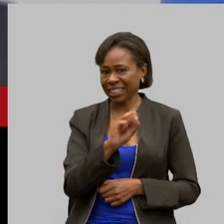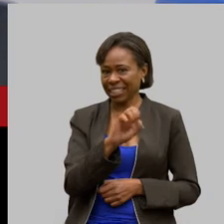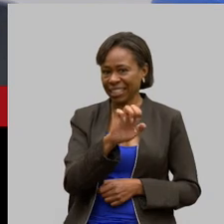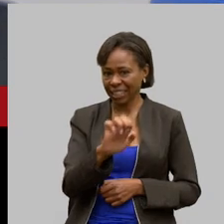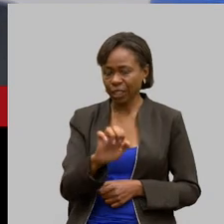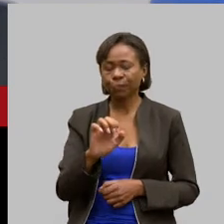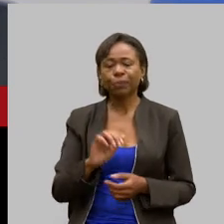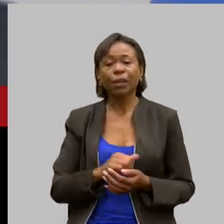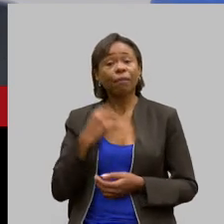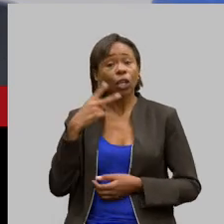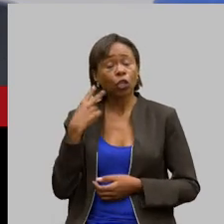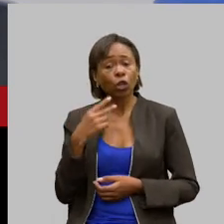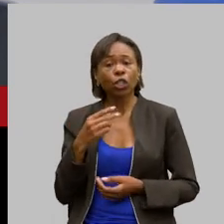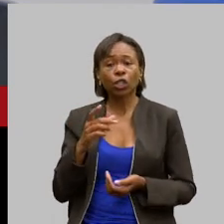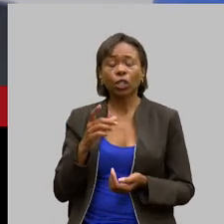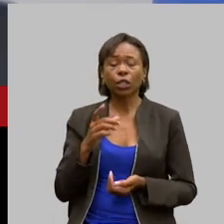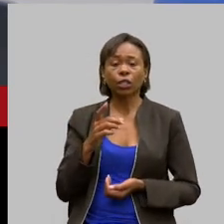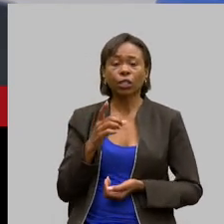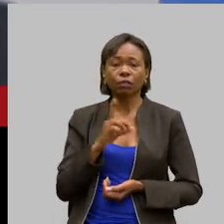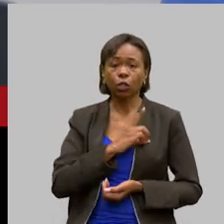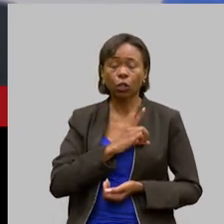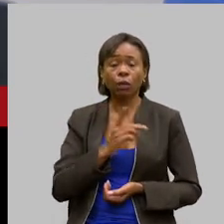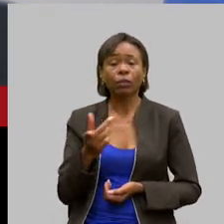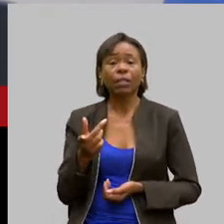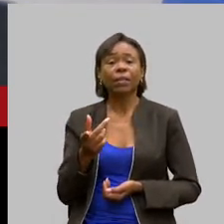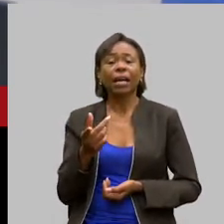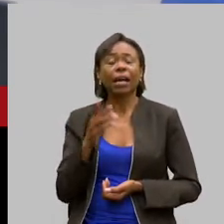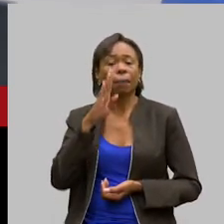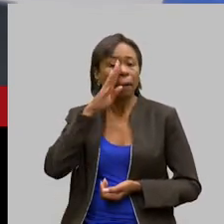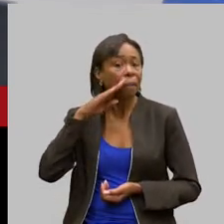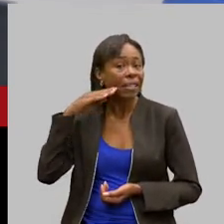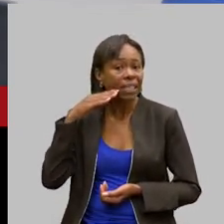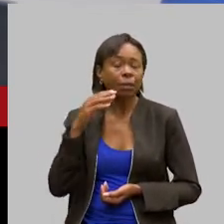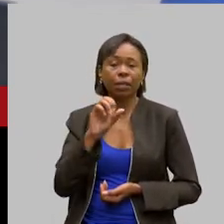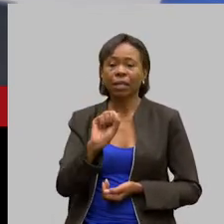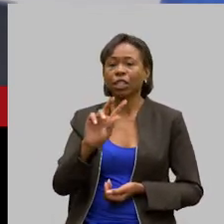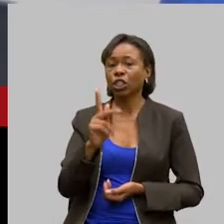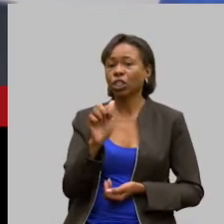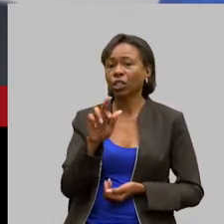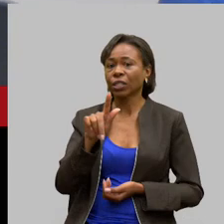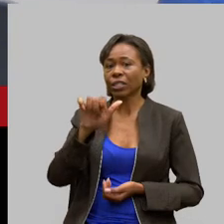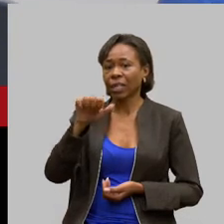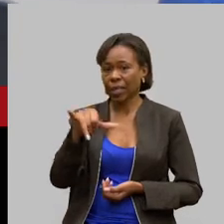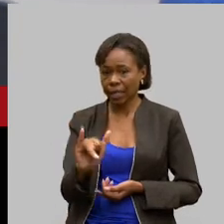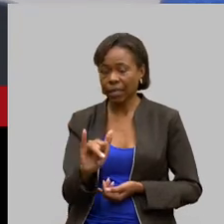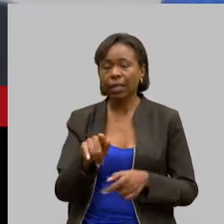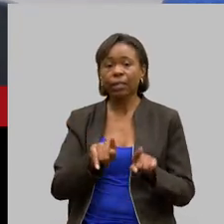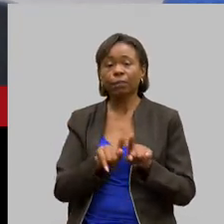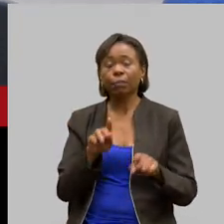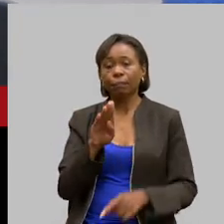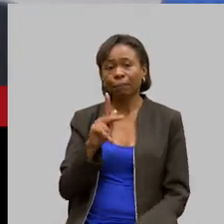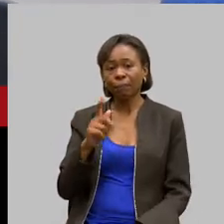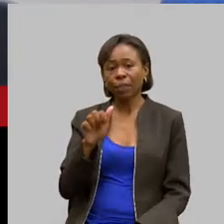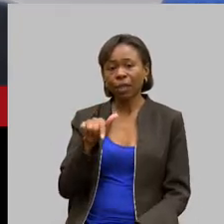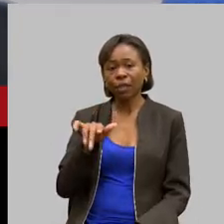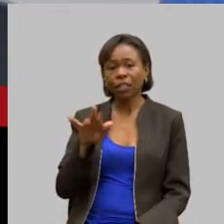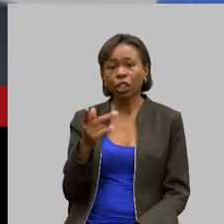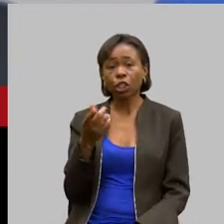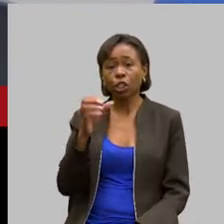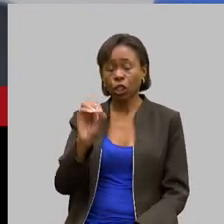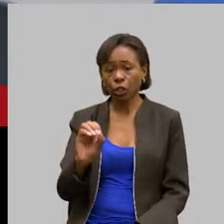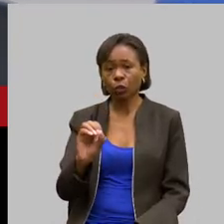a shirle da amab de Barbacena amiga de longa data de luta Pedrinho vereador de Conselheiro